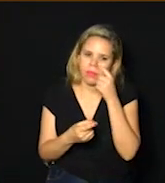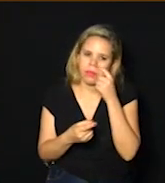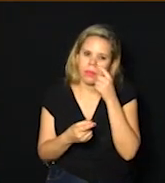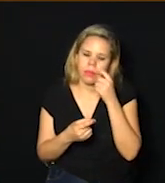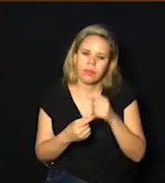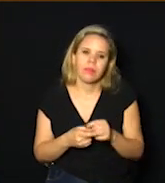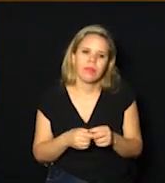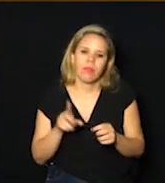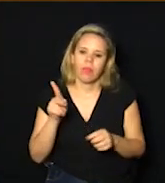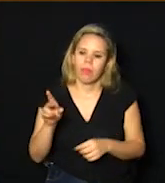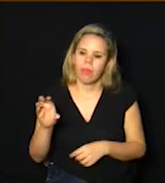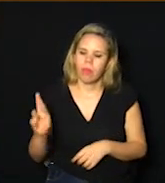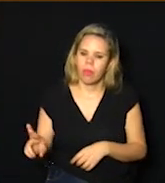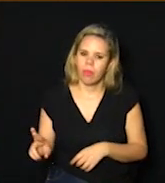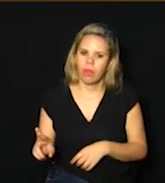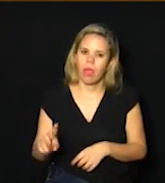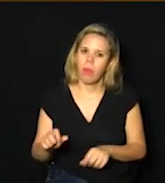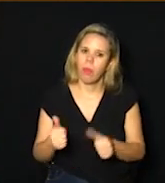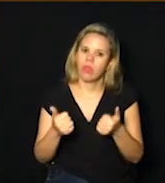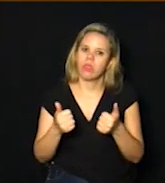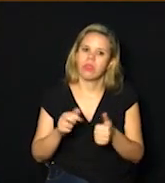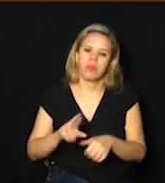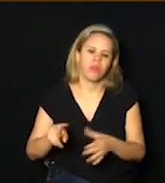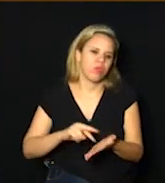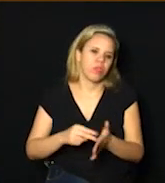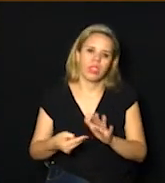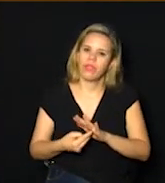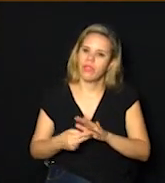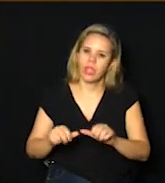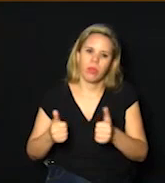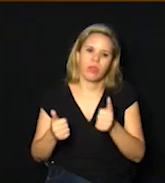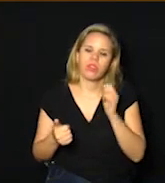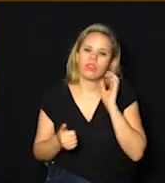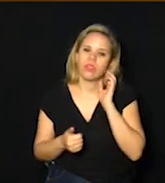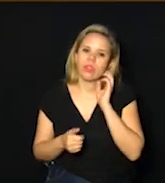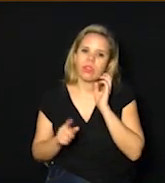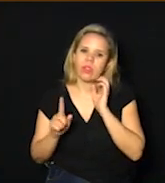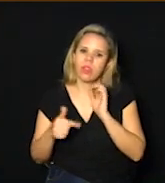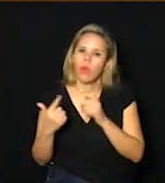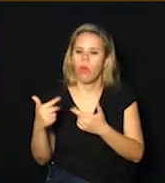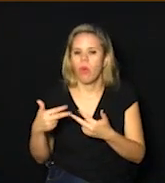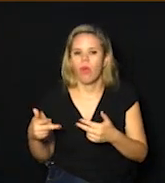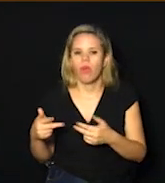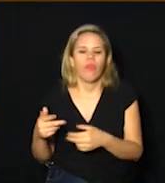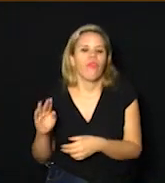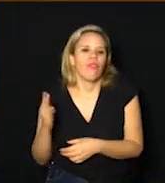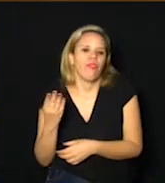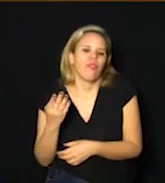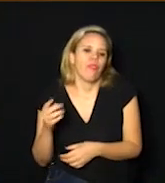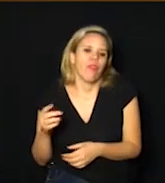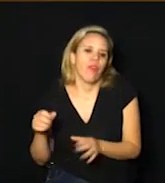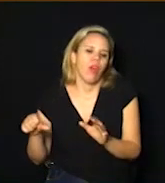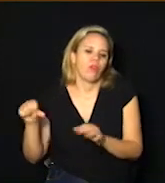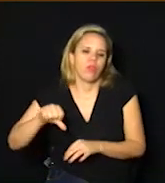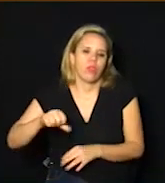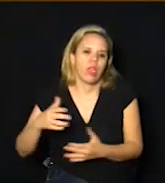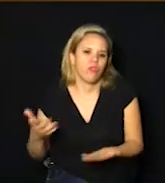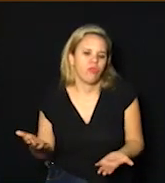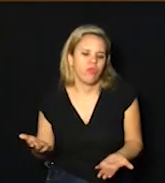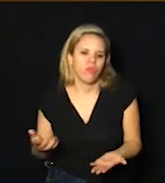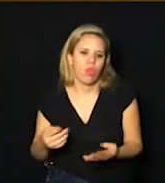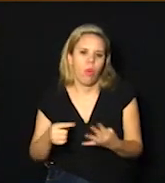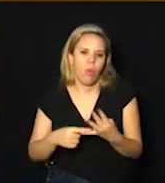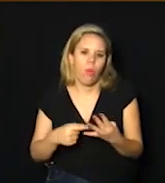de PCR positivo podem não ser positivos. Isso é outro falso negativo. E um quarto